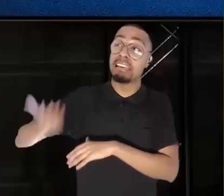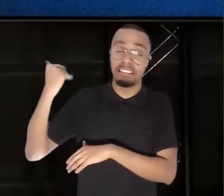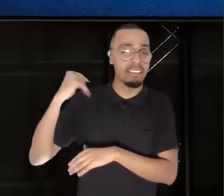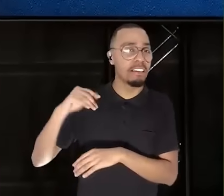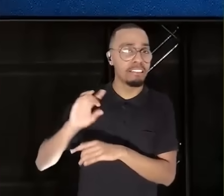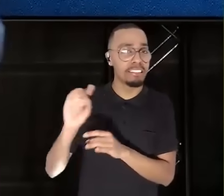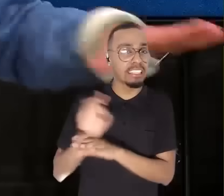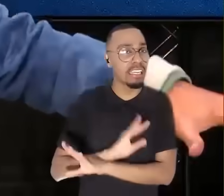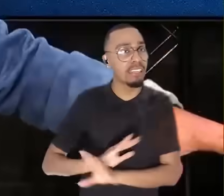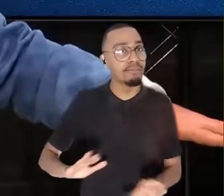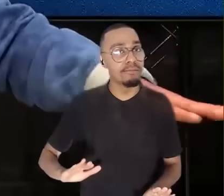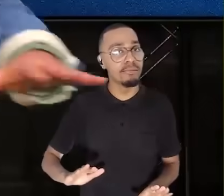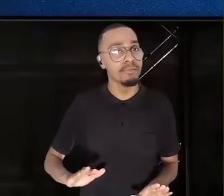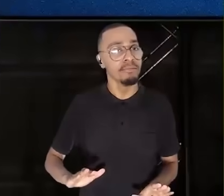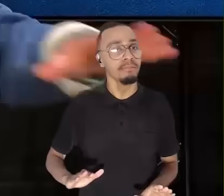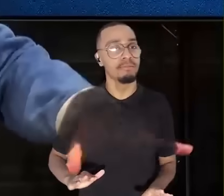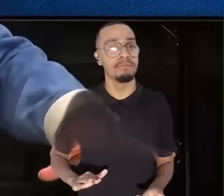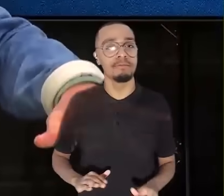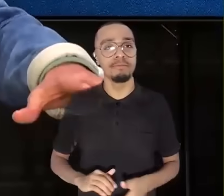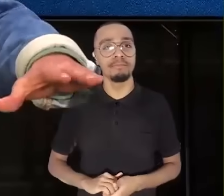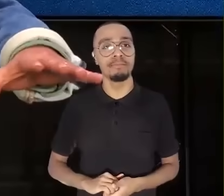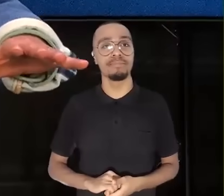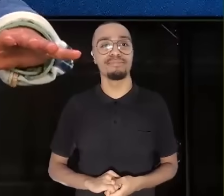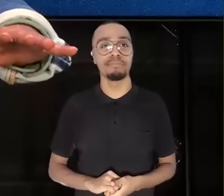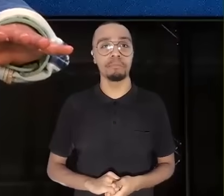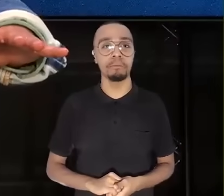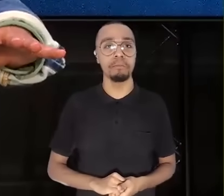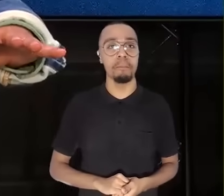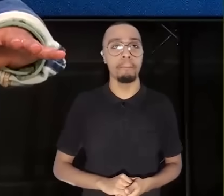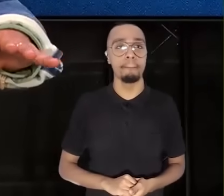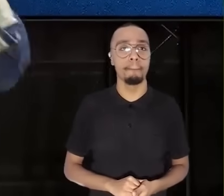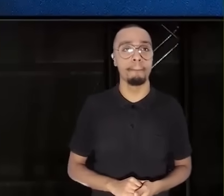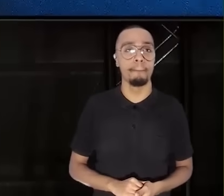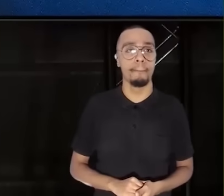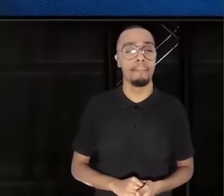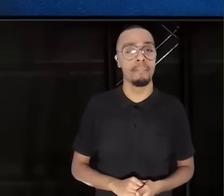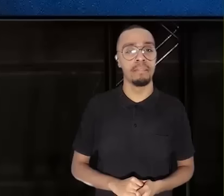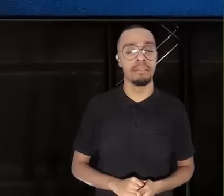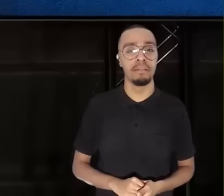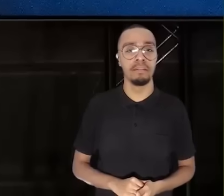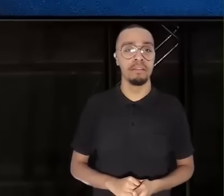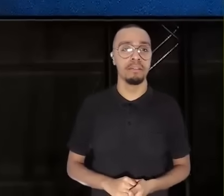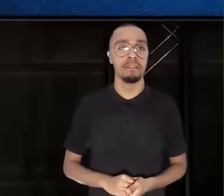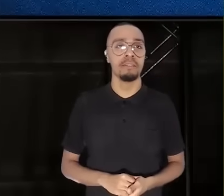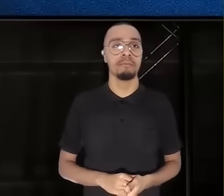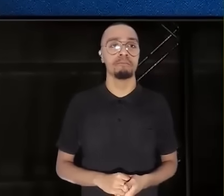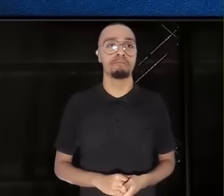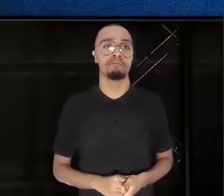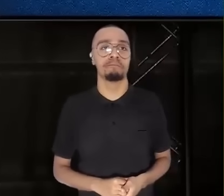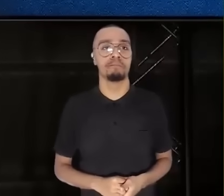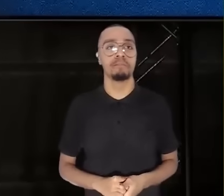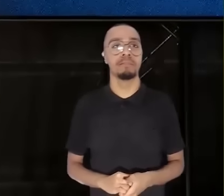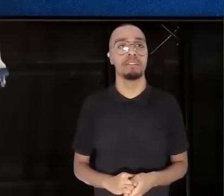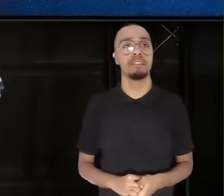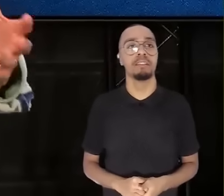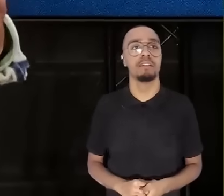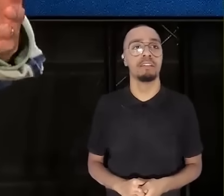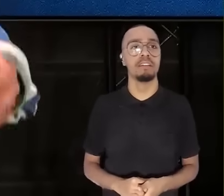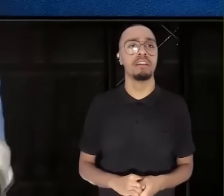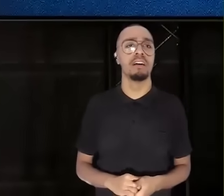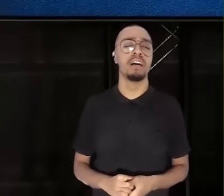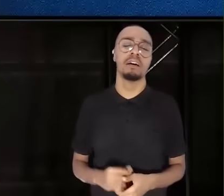fazer, está terminado, já era. Mas acompanhem, o que,